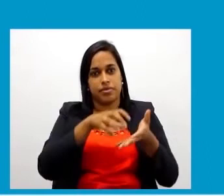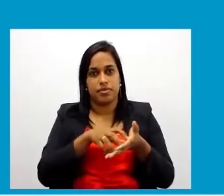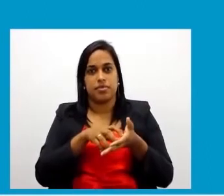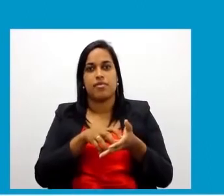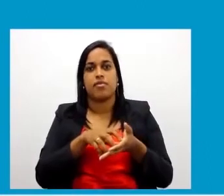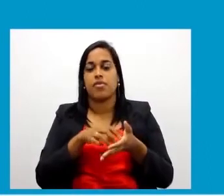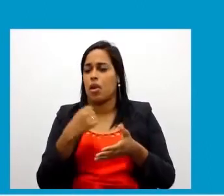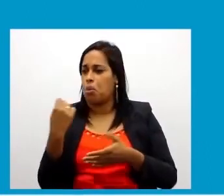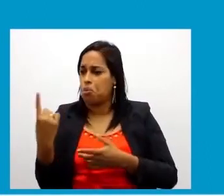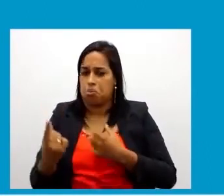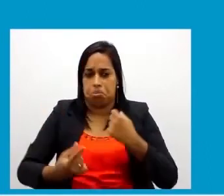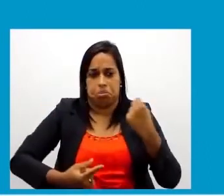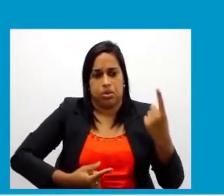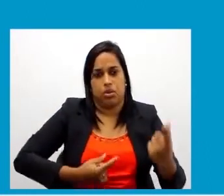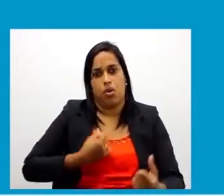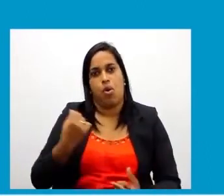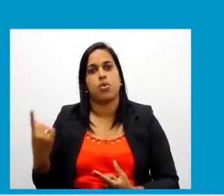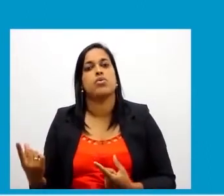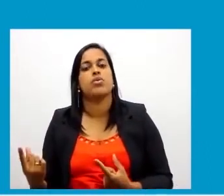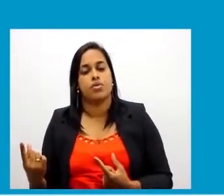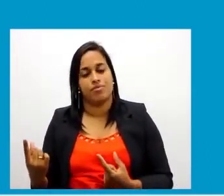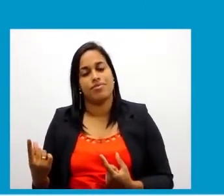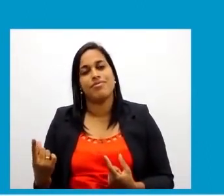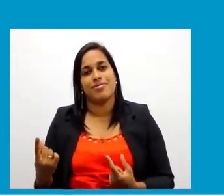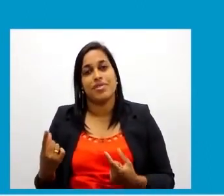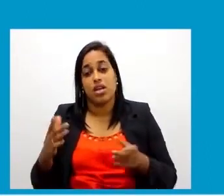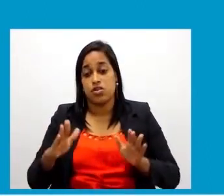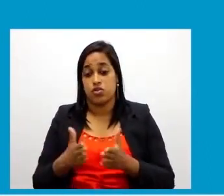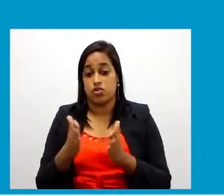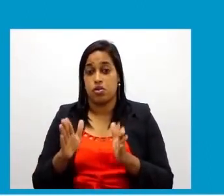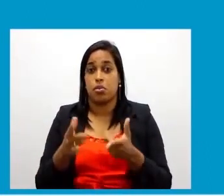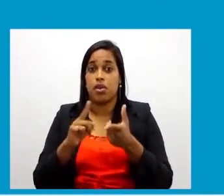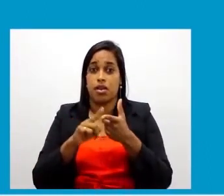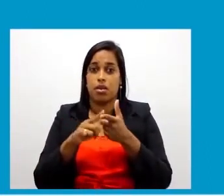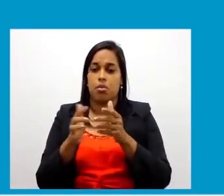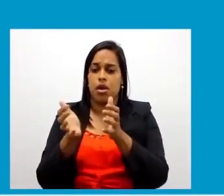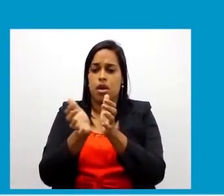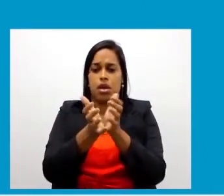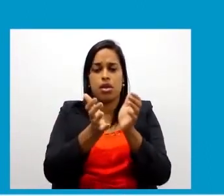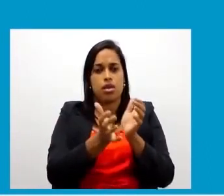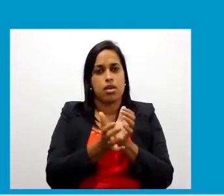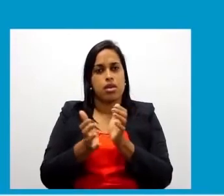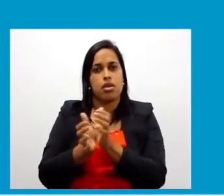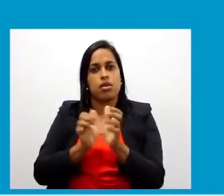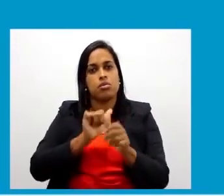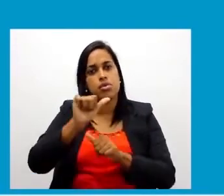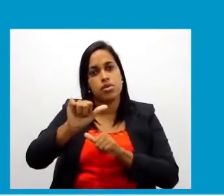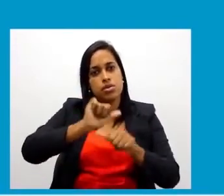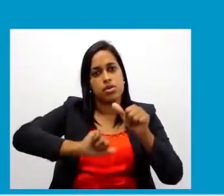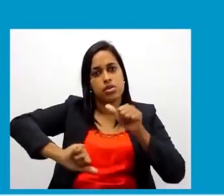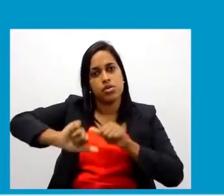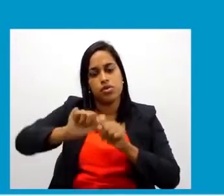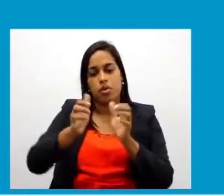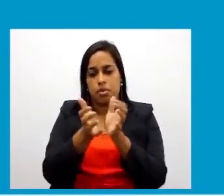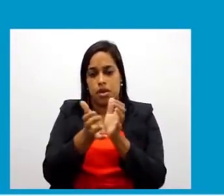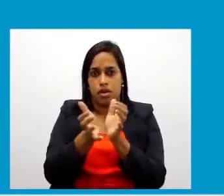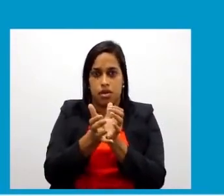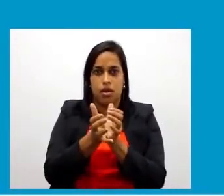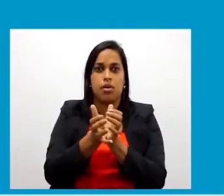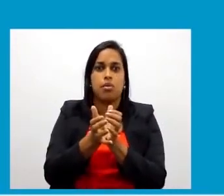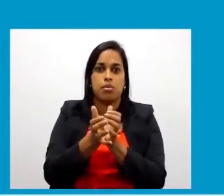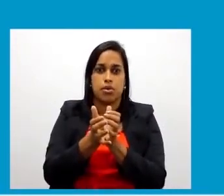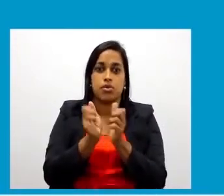está para o outro e eles precisam se relacionar melhor. Estimular equipes e transformá-las em equipes mais coesas,